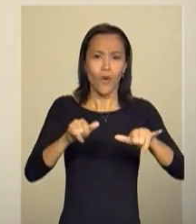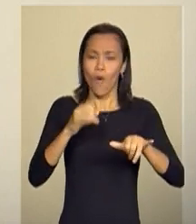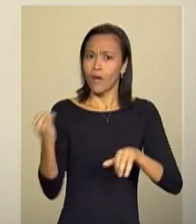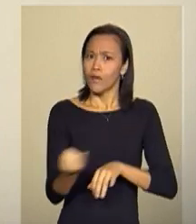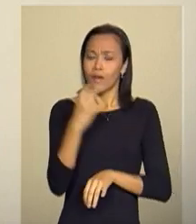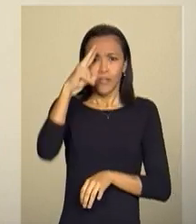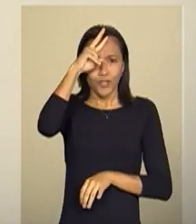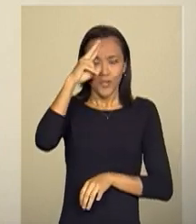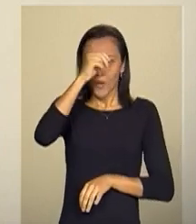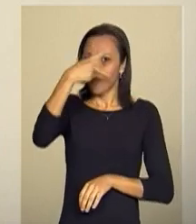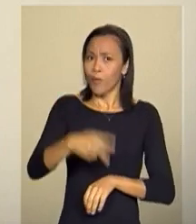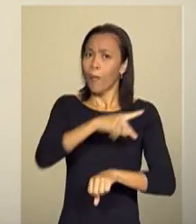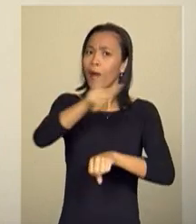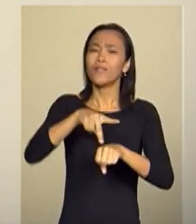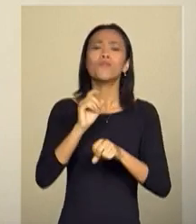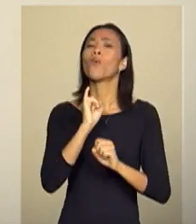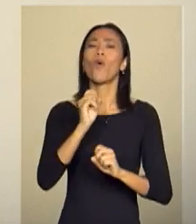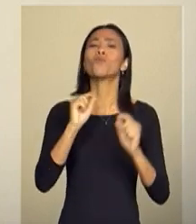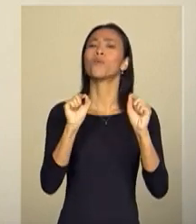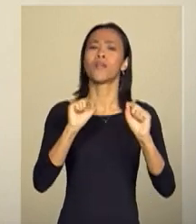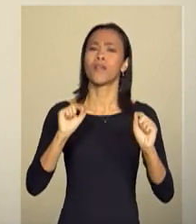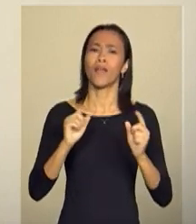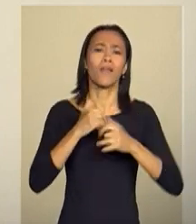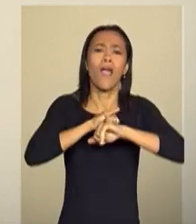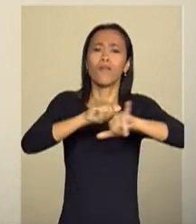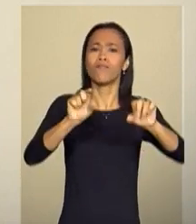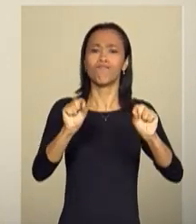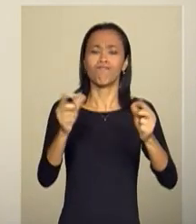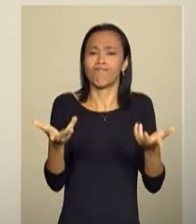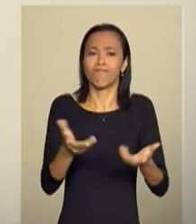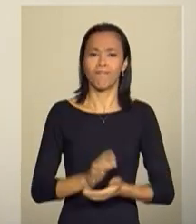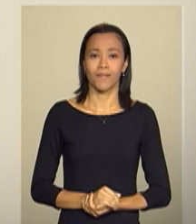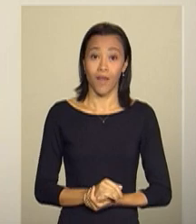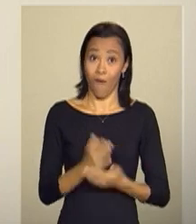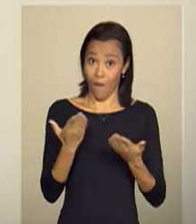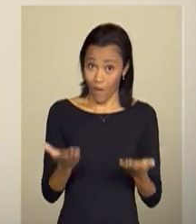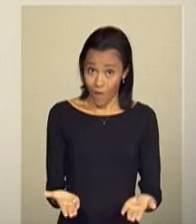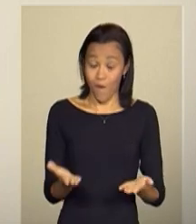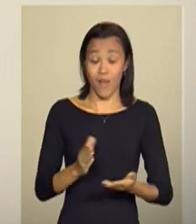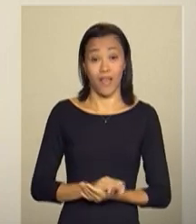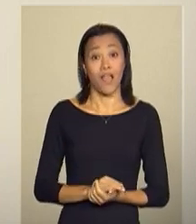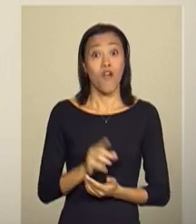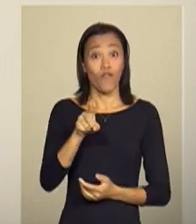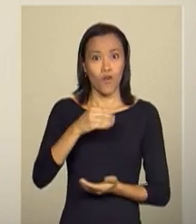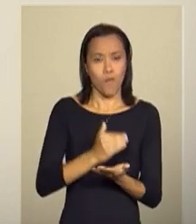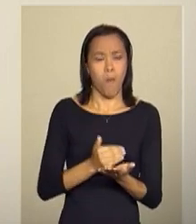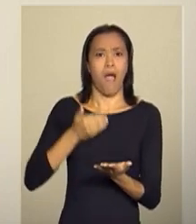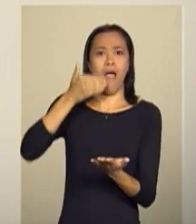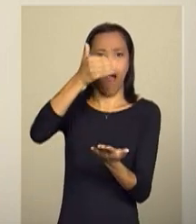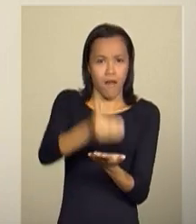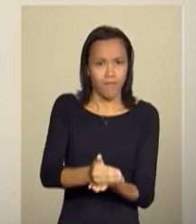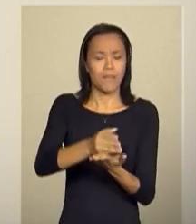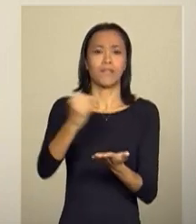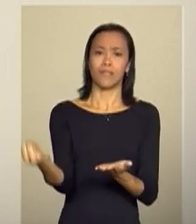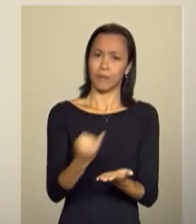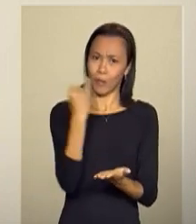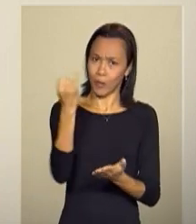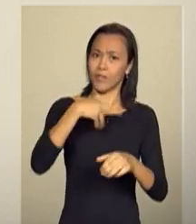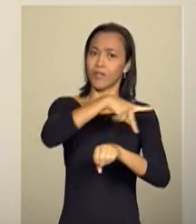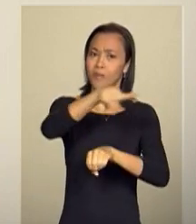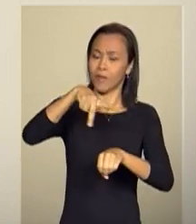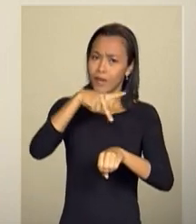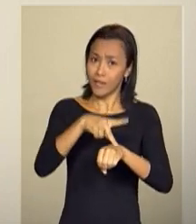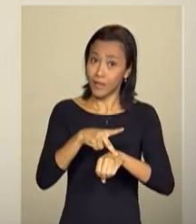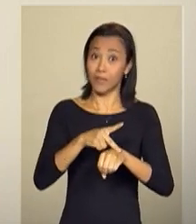histórico para o país conta pra gente presidenta que anúncio foi esse olha Luciano foi um avanço muito importante para o país e